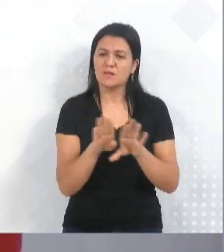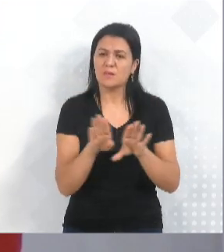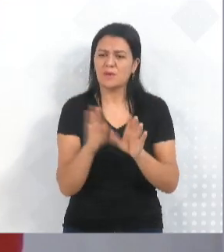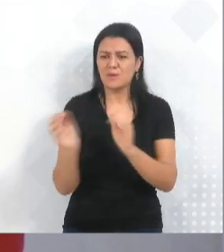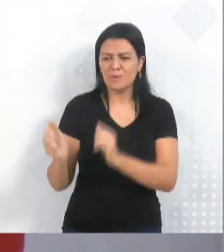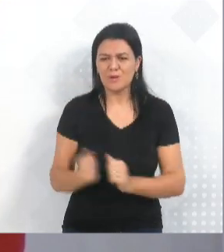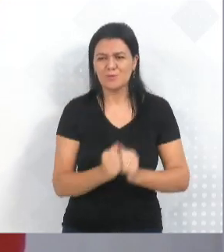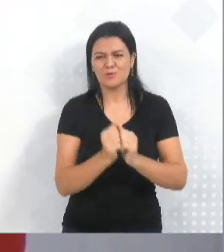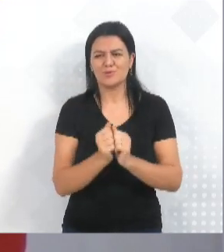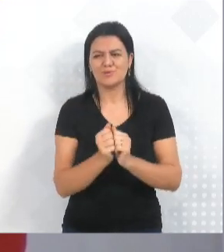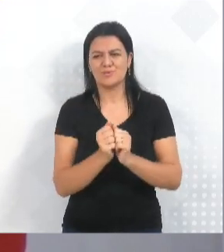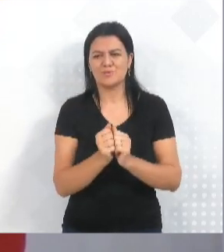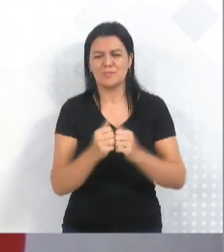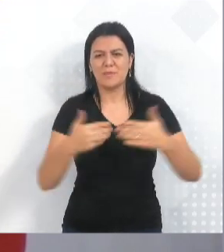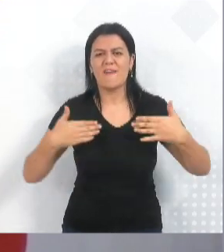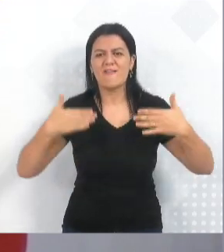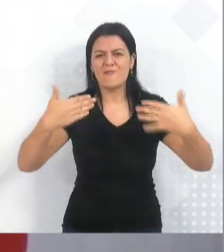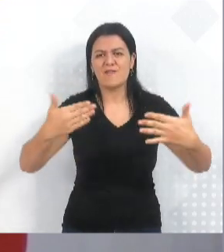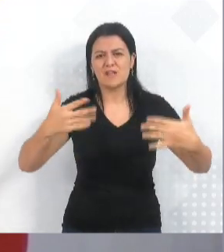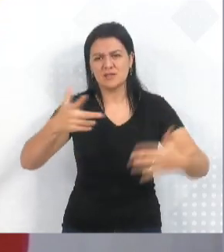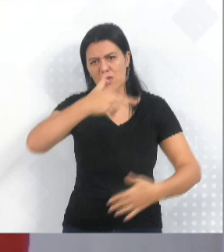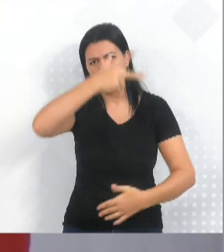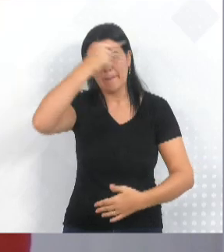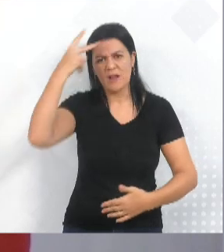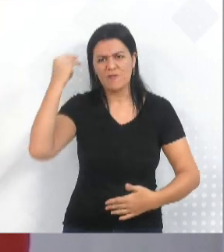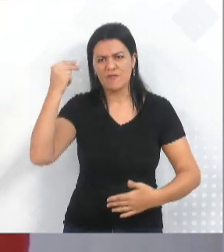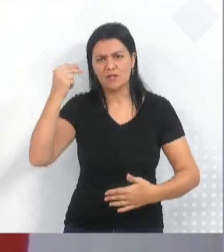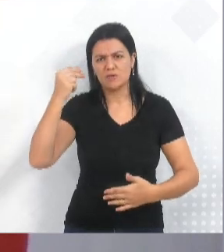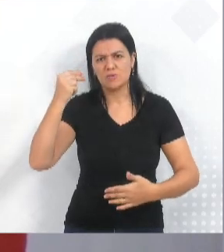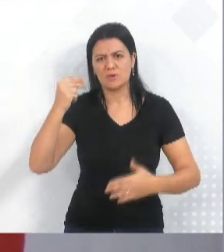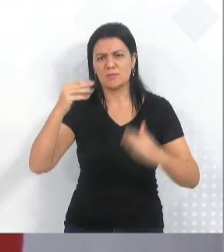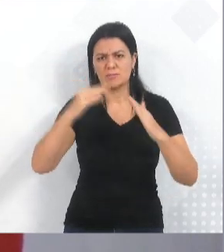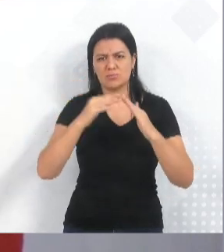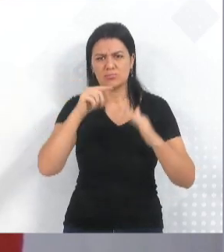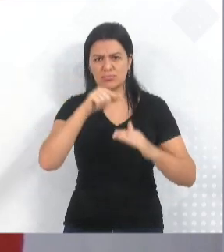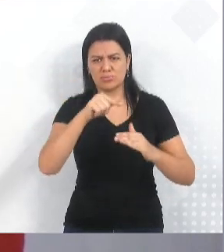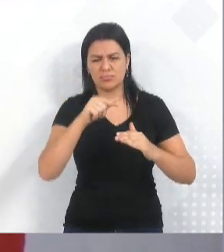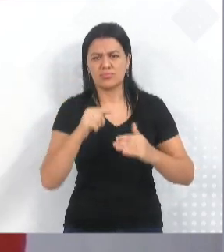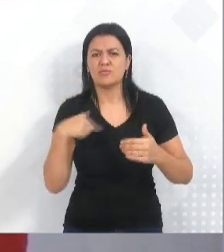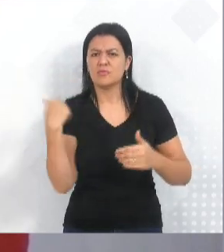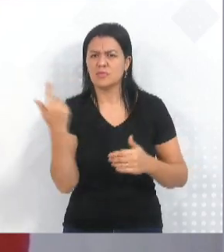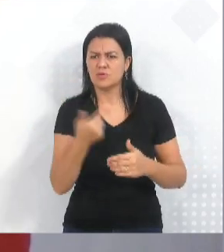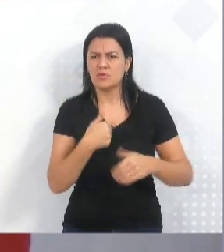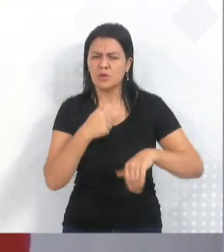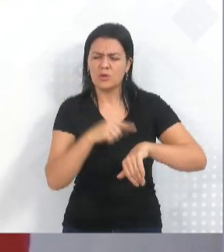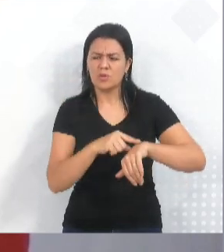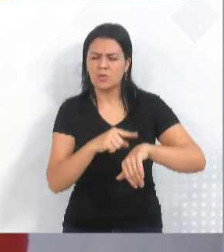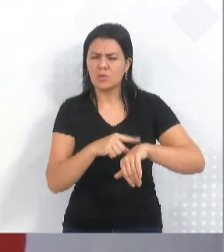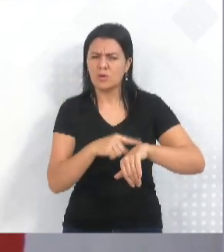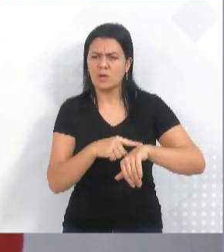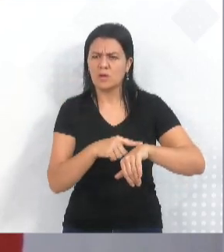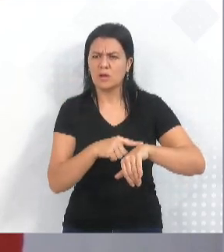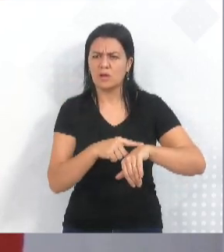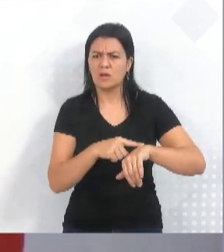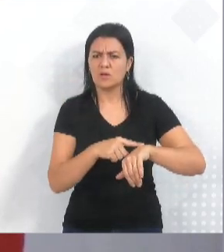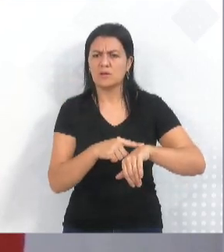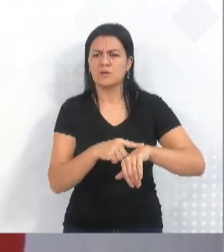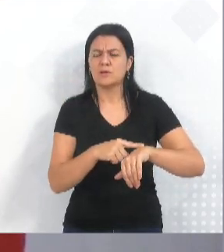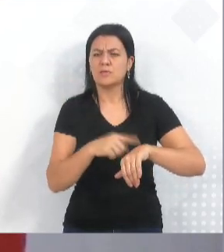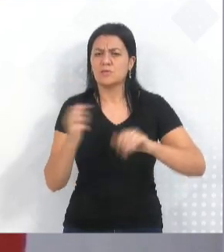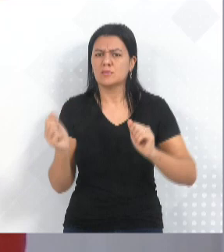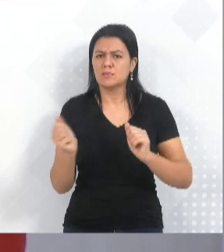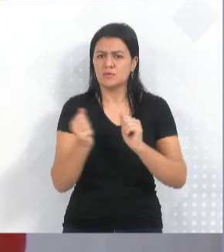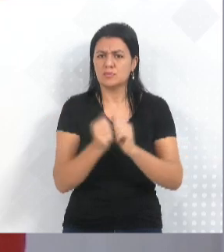dia. Em frente à prefeitura, nós vamos nos concentrar às 15 horas. Ano passado tivemos mais de 10 mil